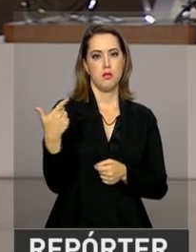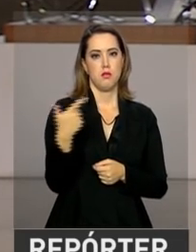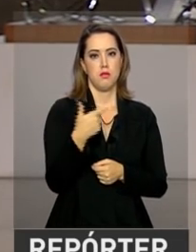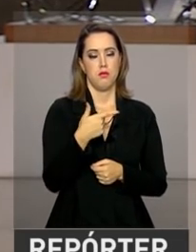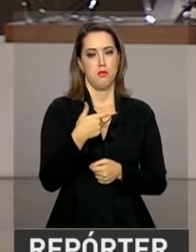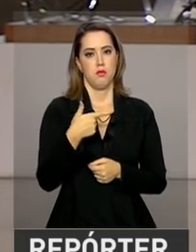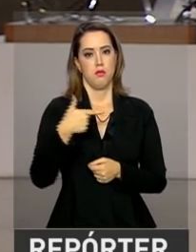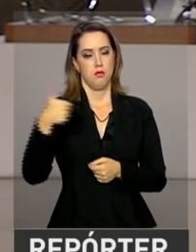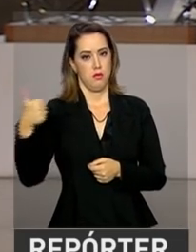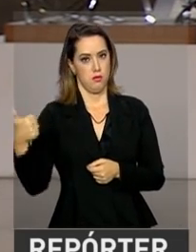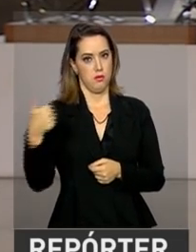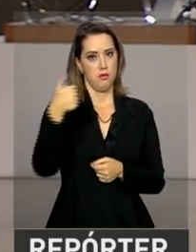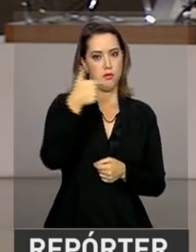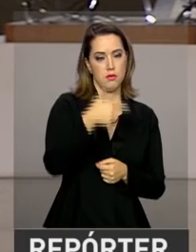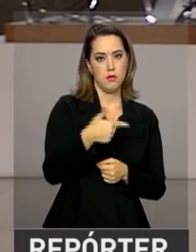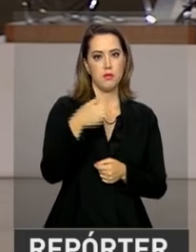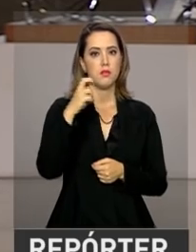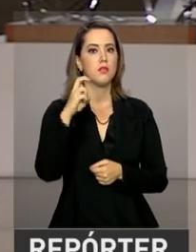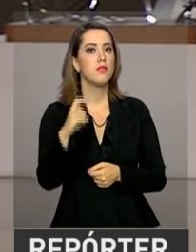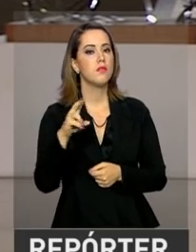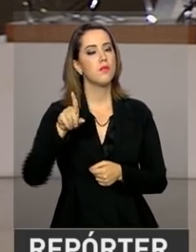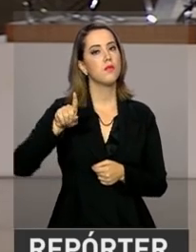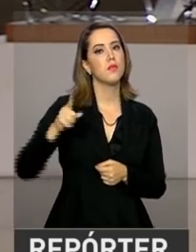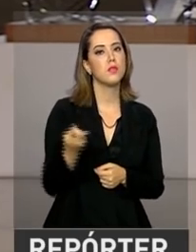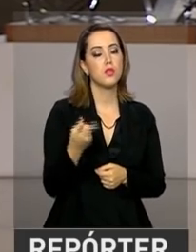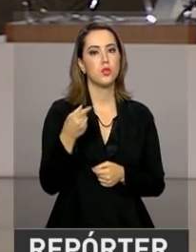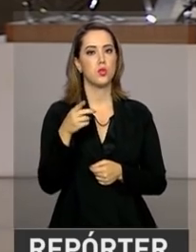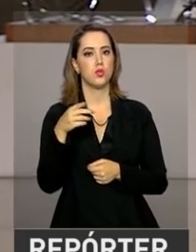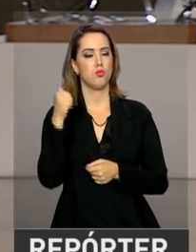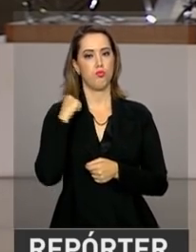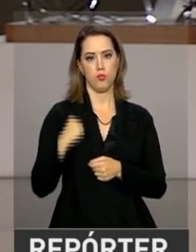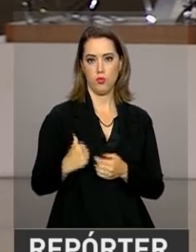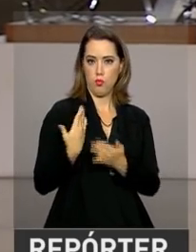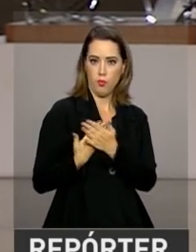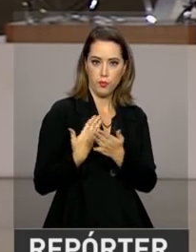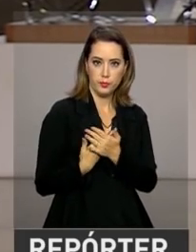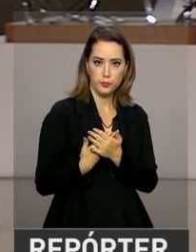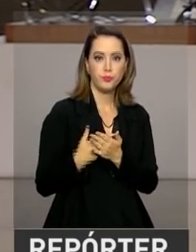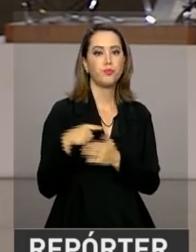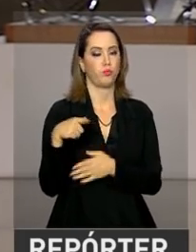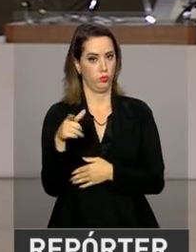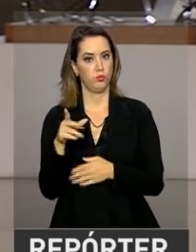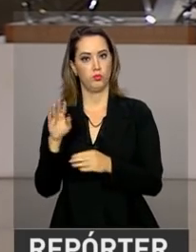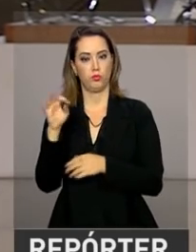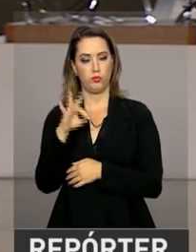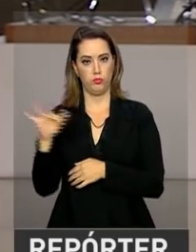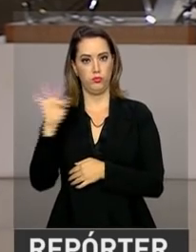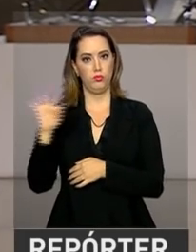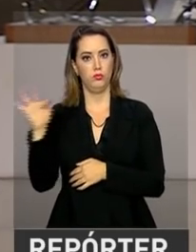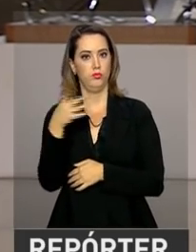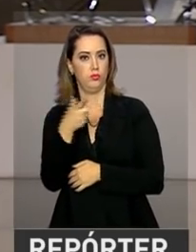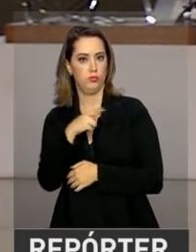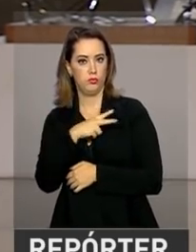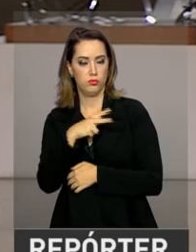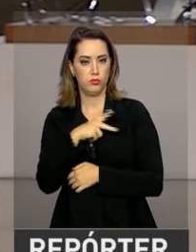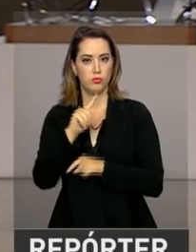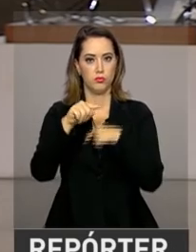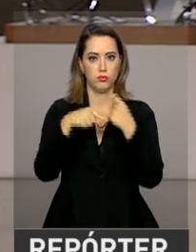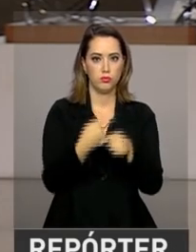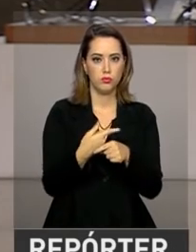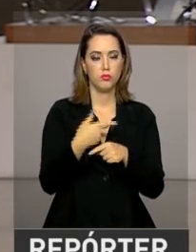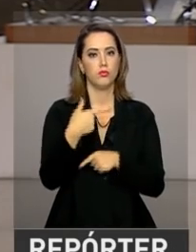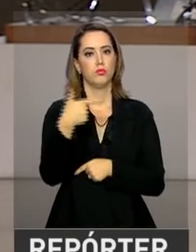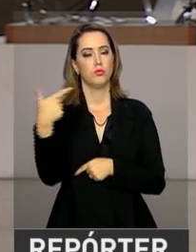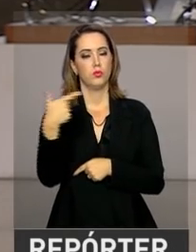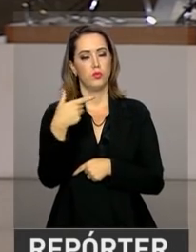mais de 125.000 bolsas de ensino em universidades particulares. O resultado da segunda chamada sai no próximo